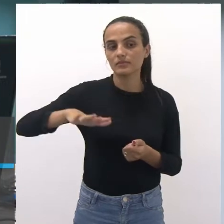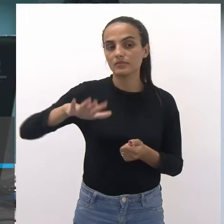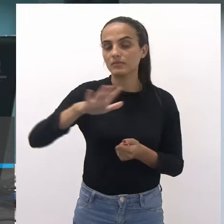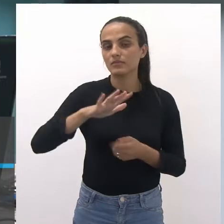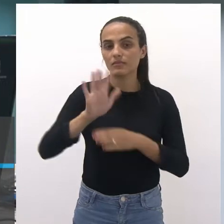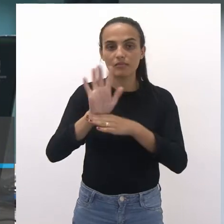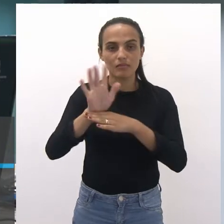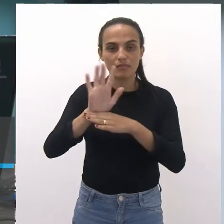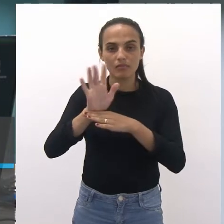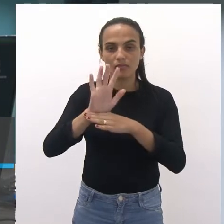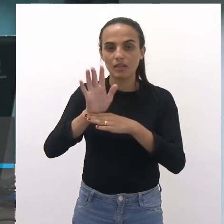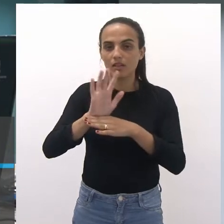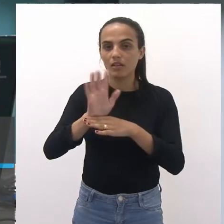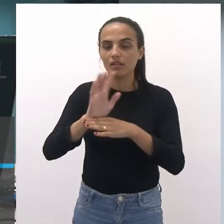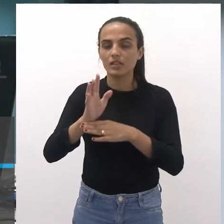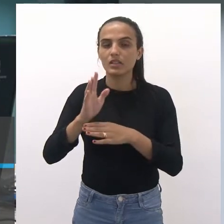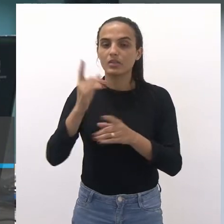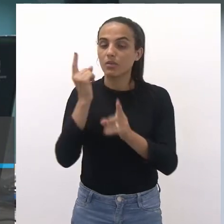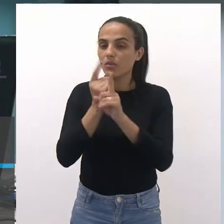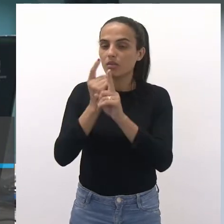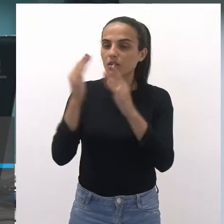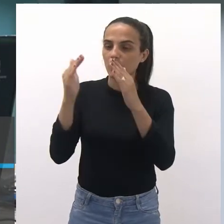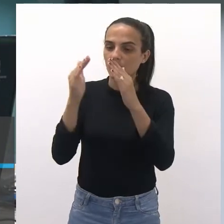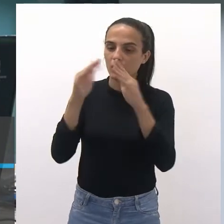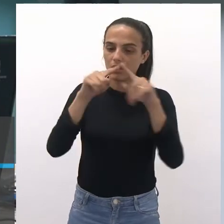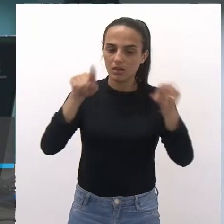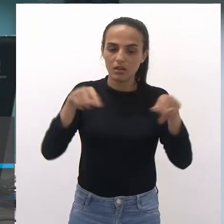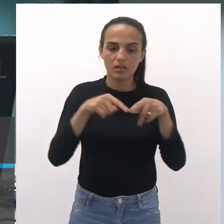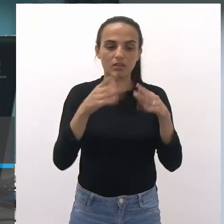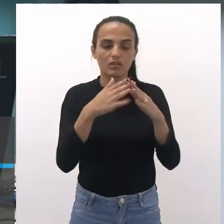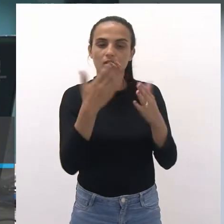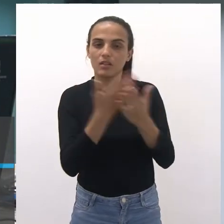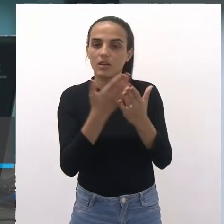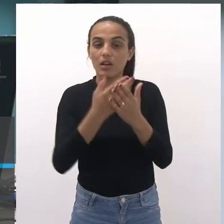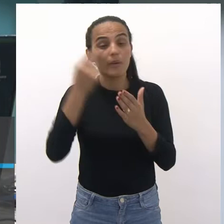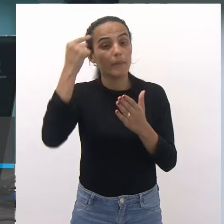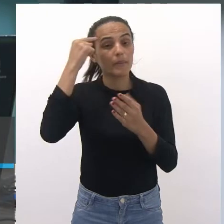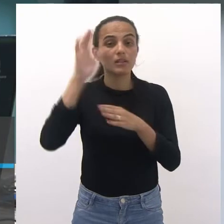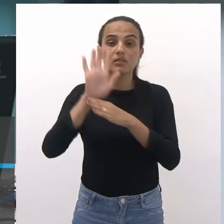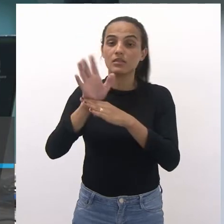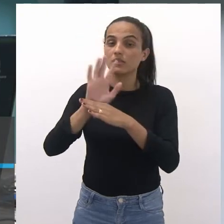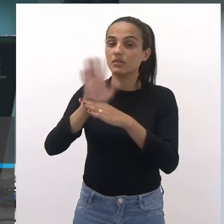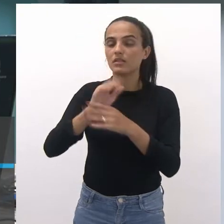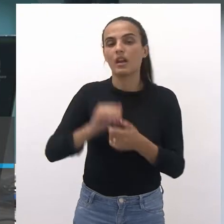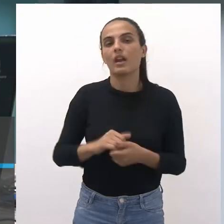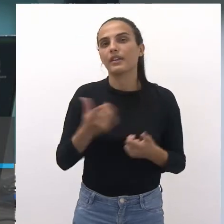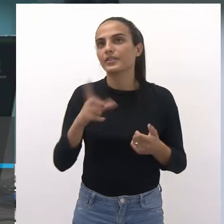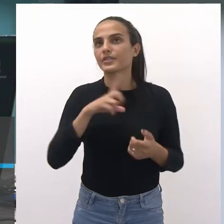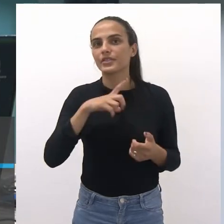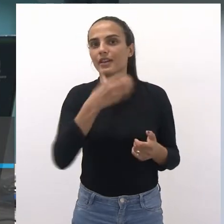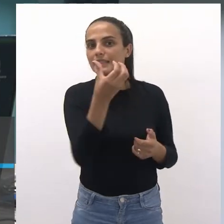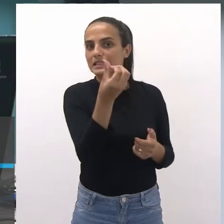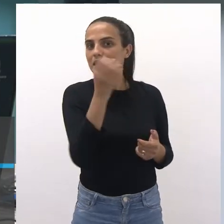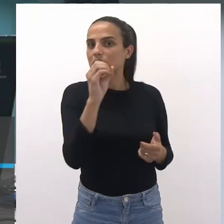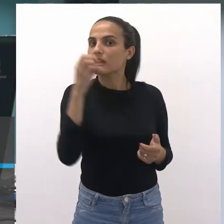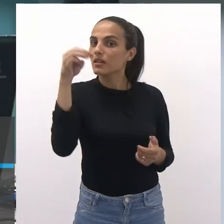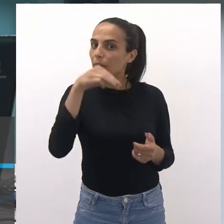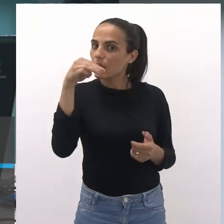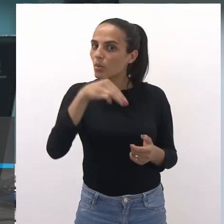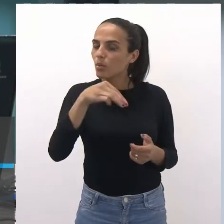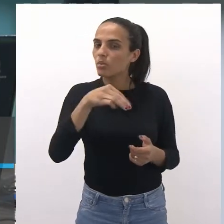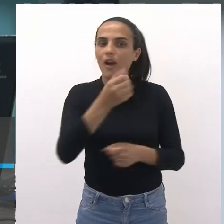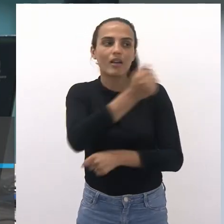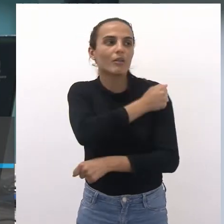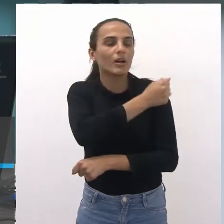de chegar na sala, você pensou no vídeo e aí tinha lá, sei lá, 60 minutos, e os alunos